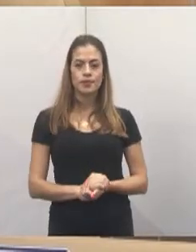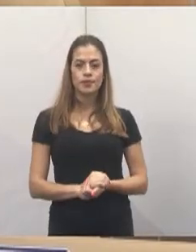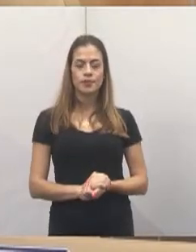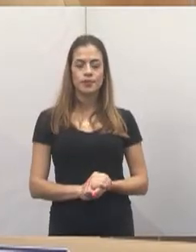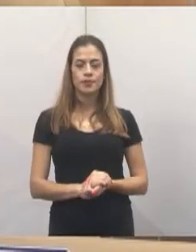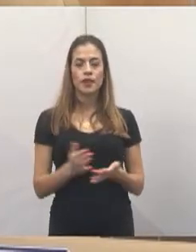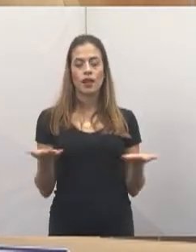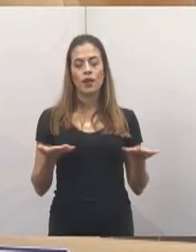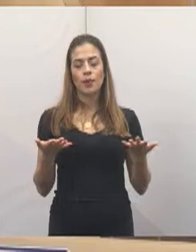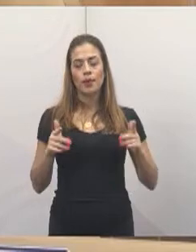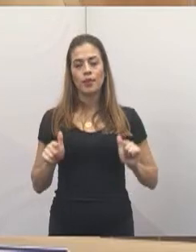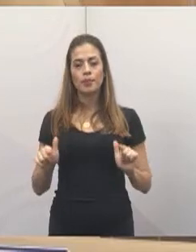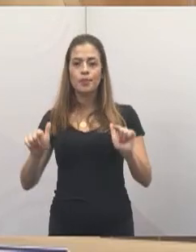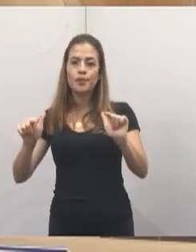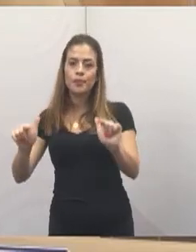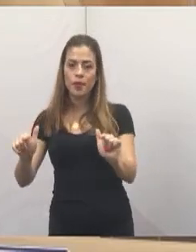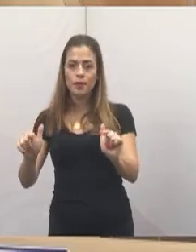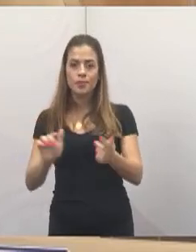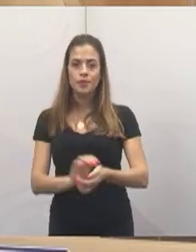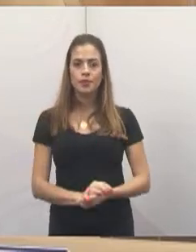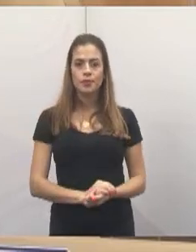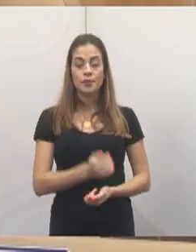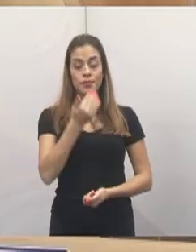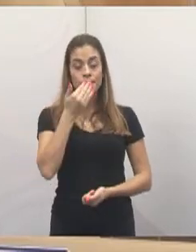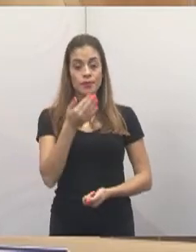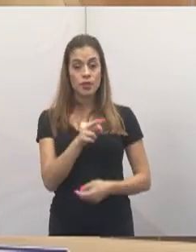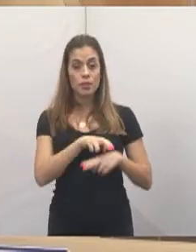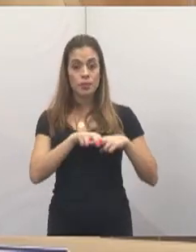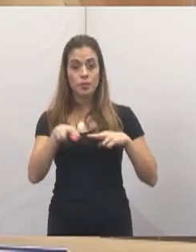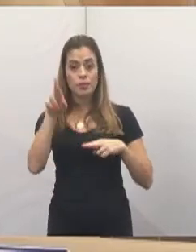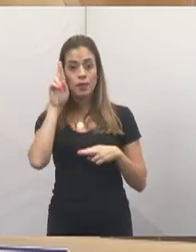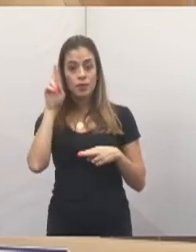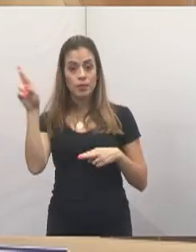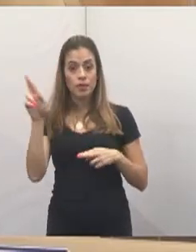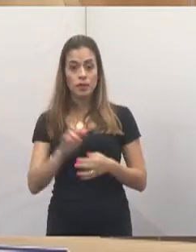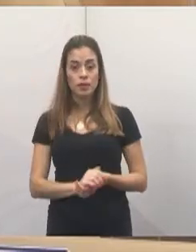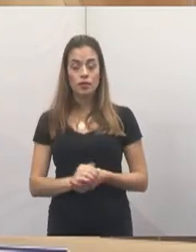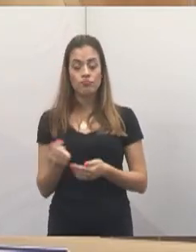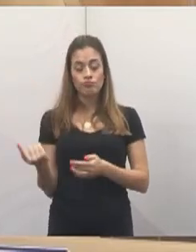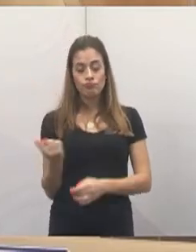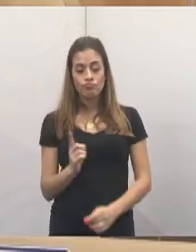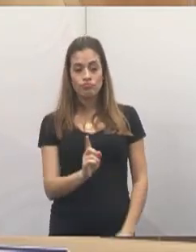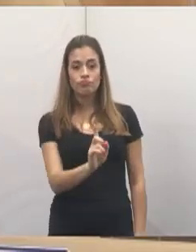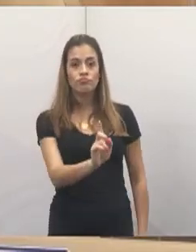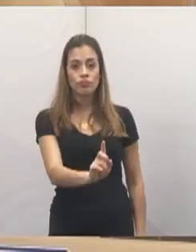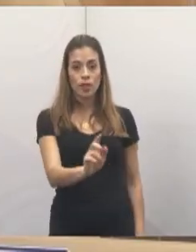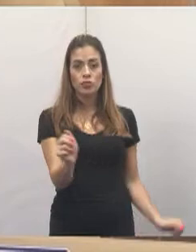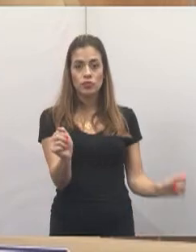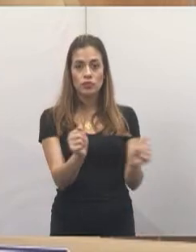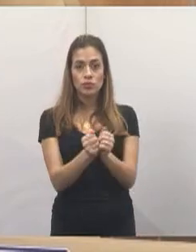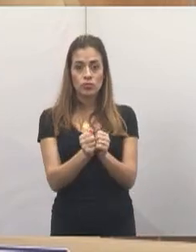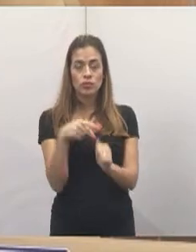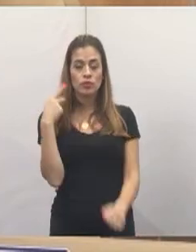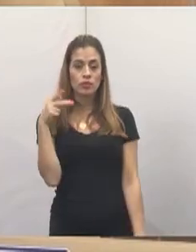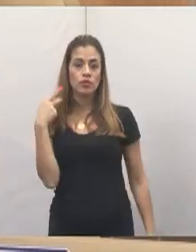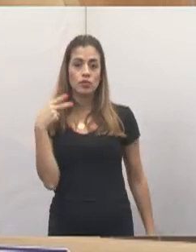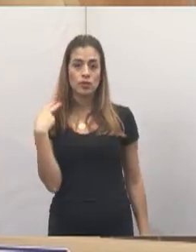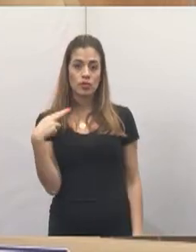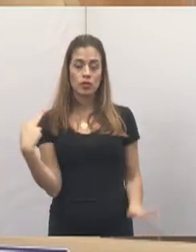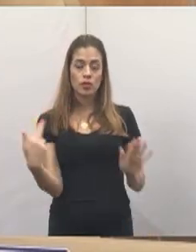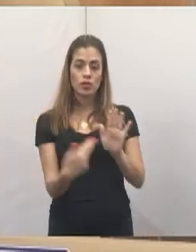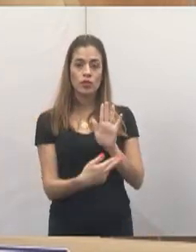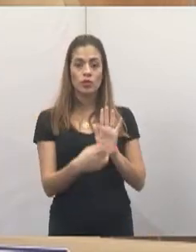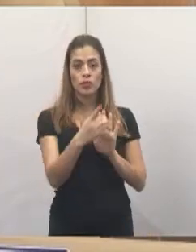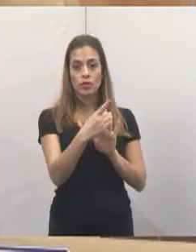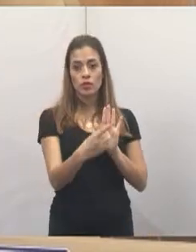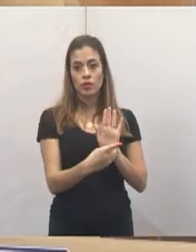entrega dos diplomas de mérito. Pedimos, então, aos membros da mesa que venham à frente, juntamente com os vereadores autores deste